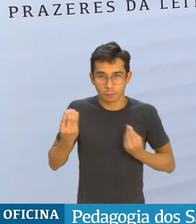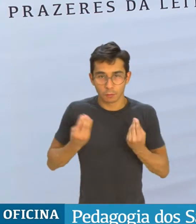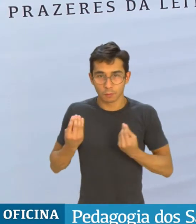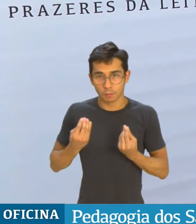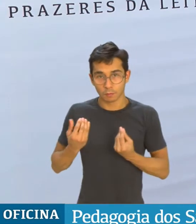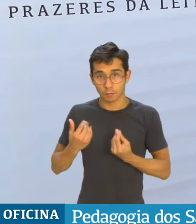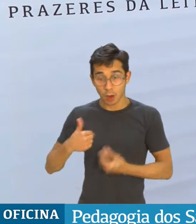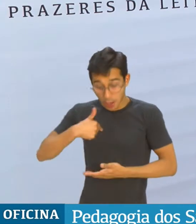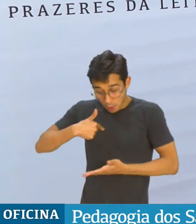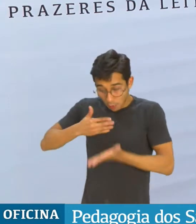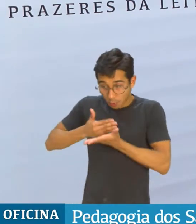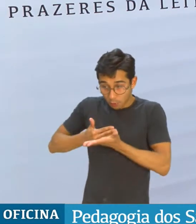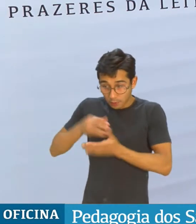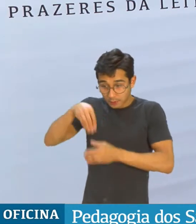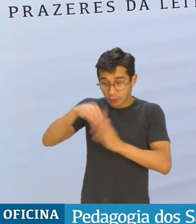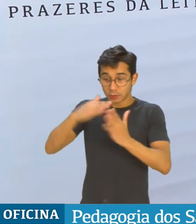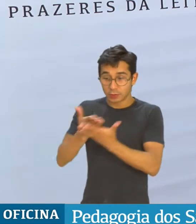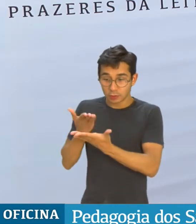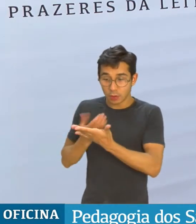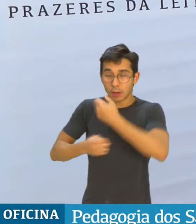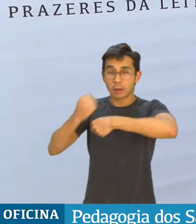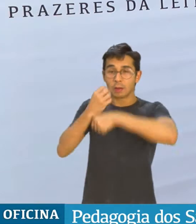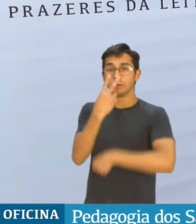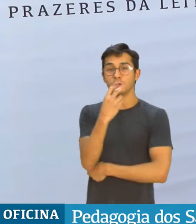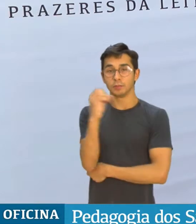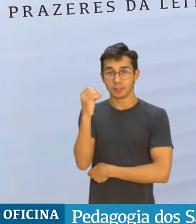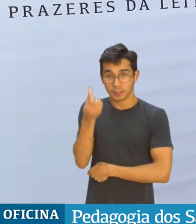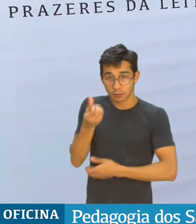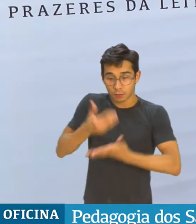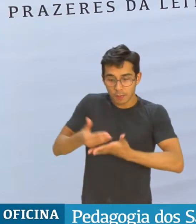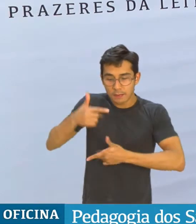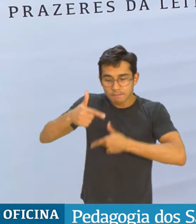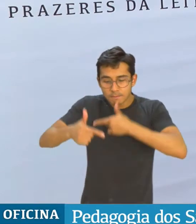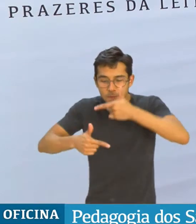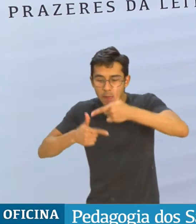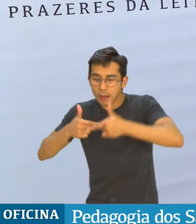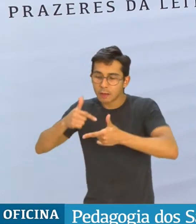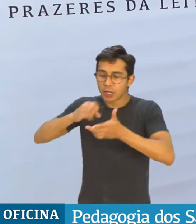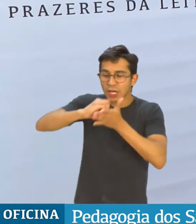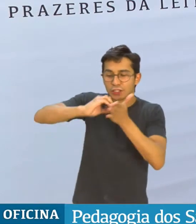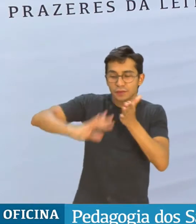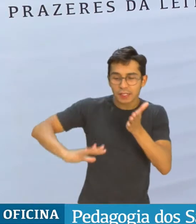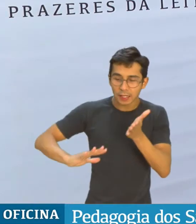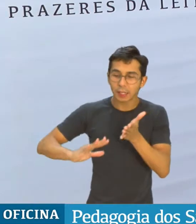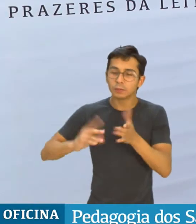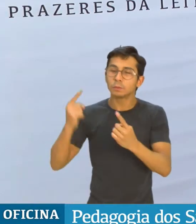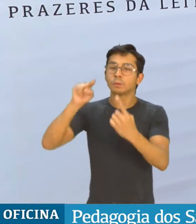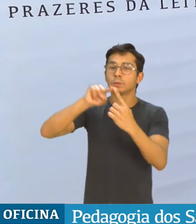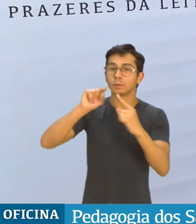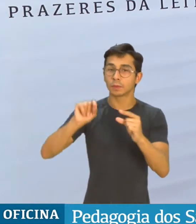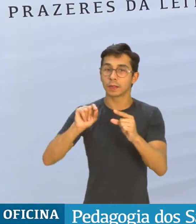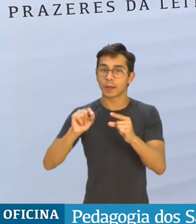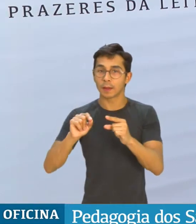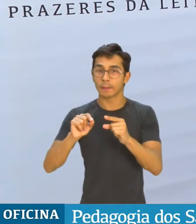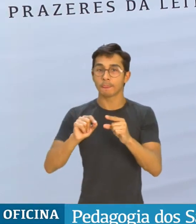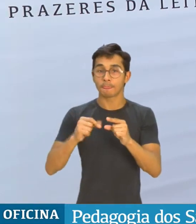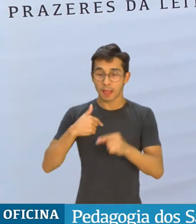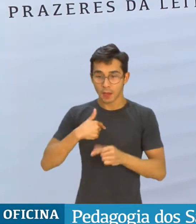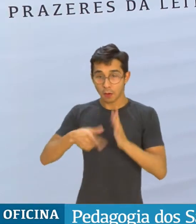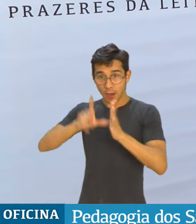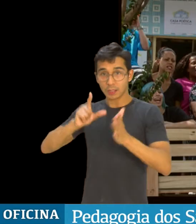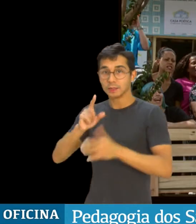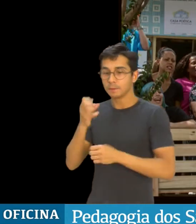de um trabalho que eu inicio na escola em 2006, que vem dessa provocação de levar esse encantamento que eu tive com a poesia